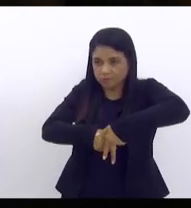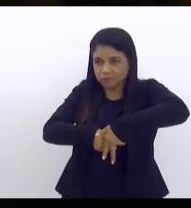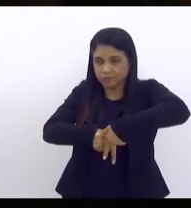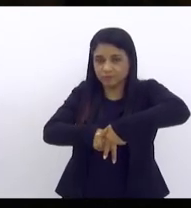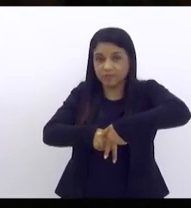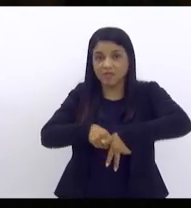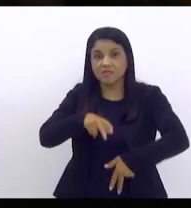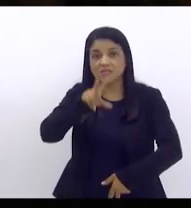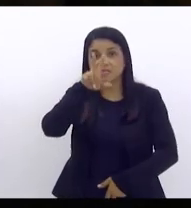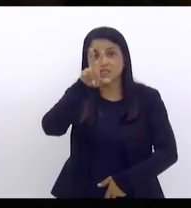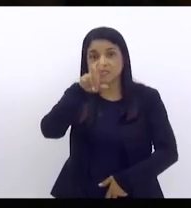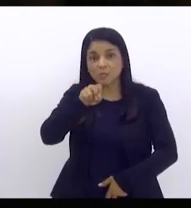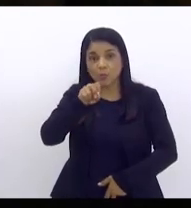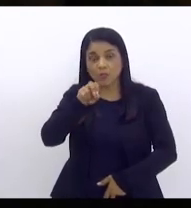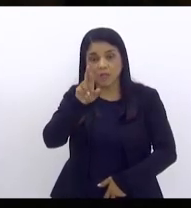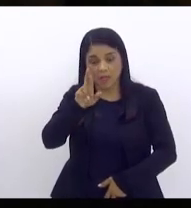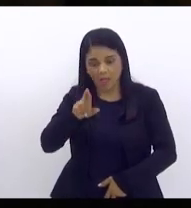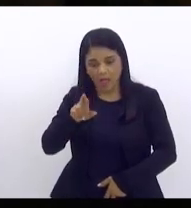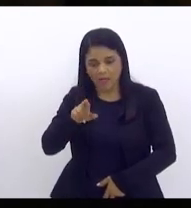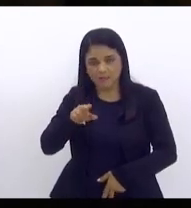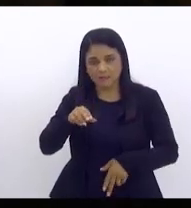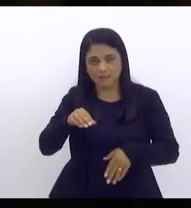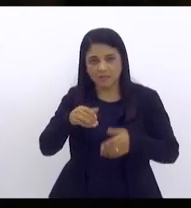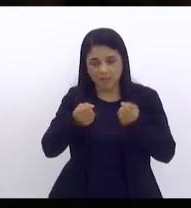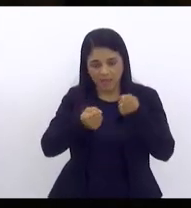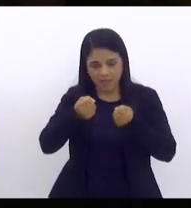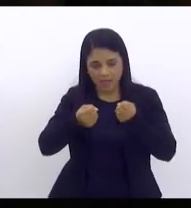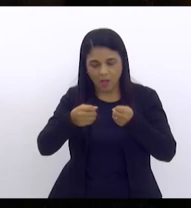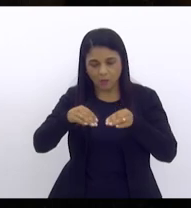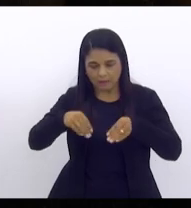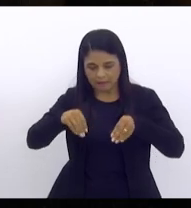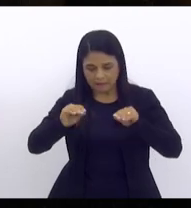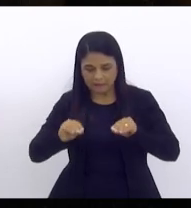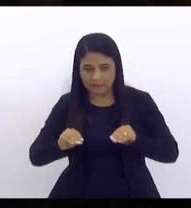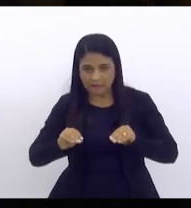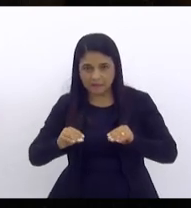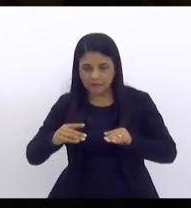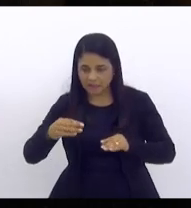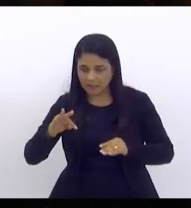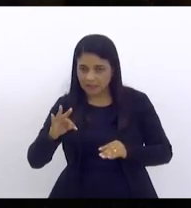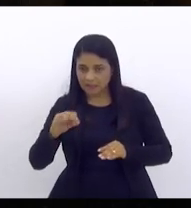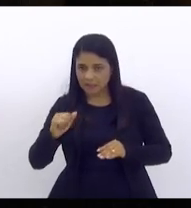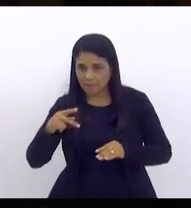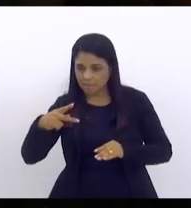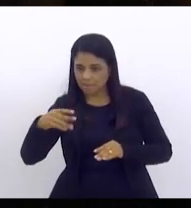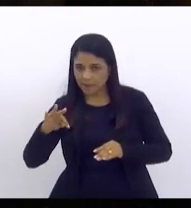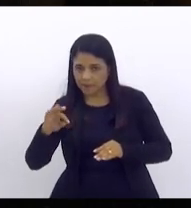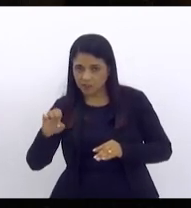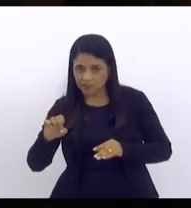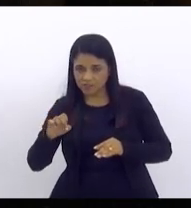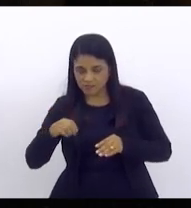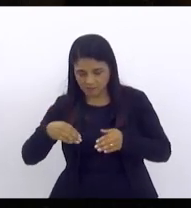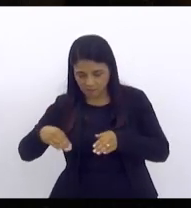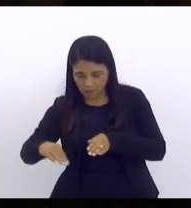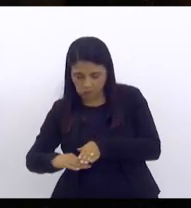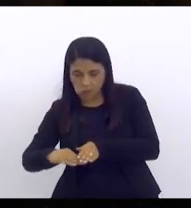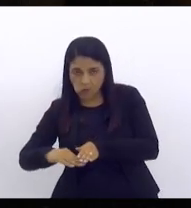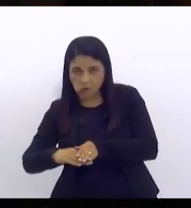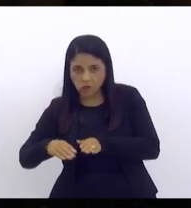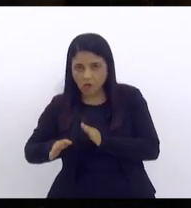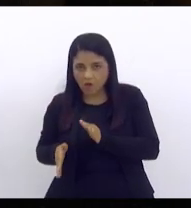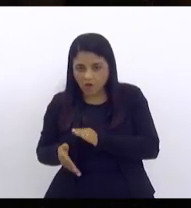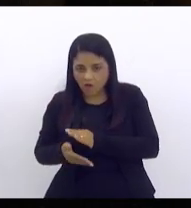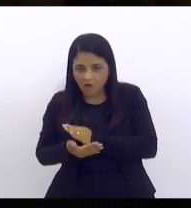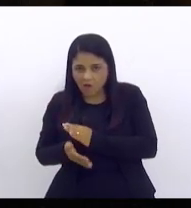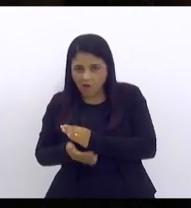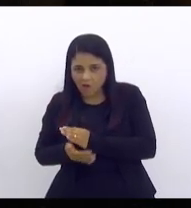R$50 no tapete, o carro podia estar com os dois faróis quebrados, passava. Então,